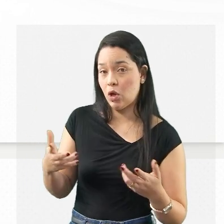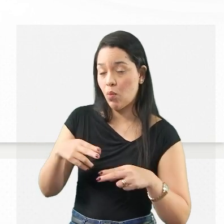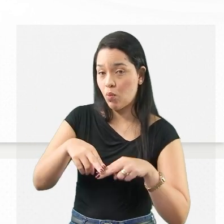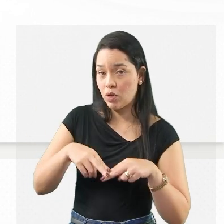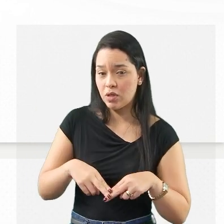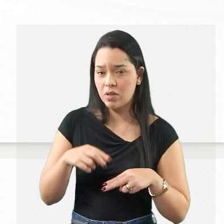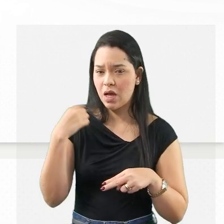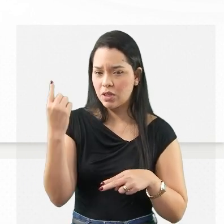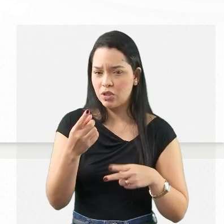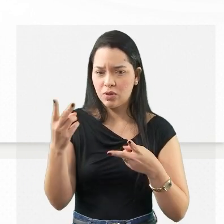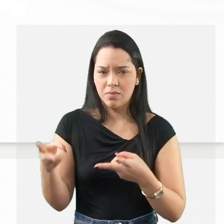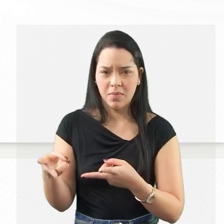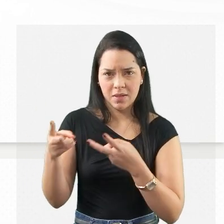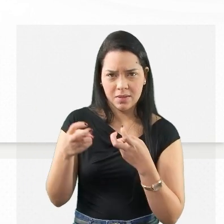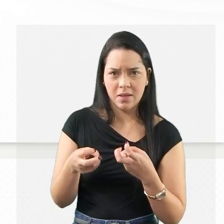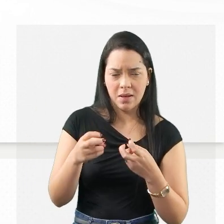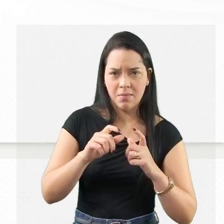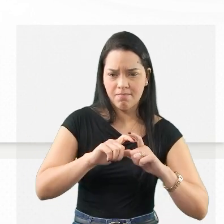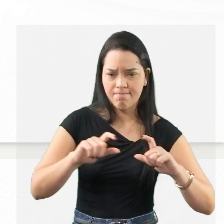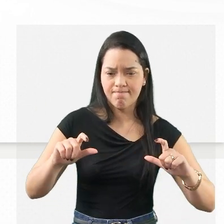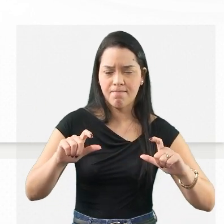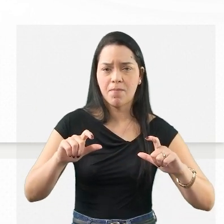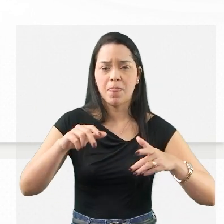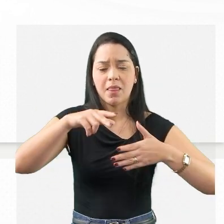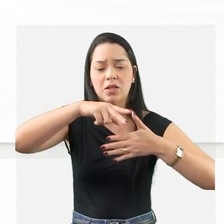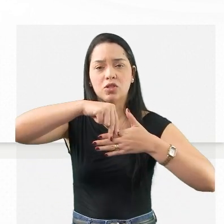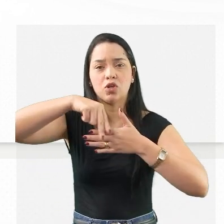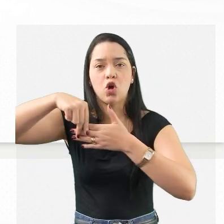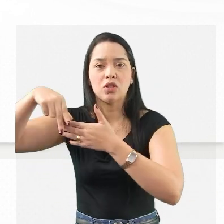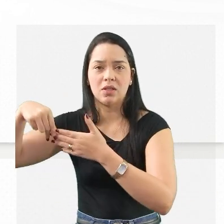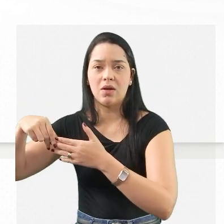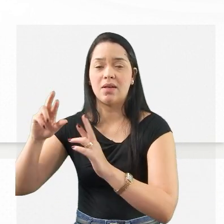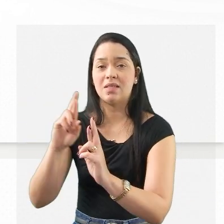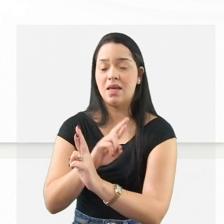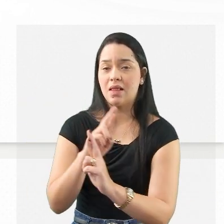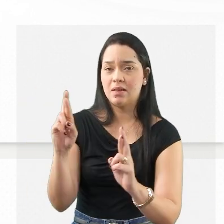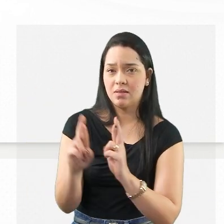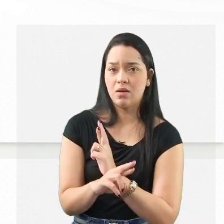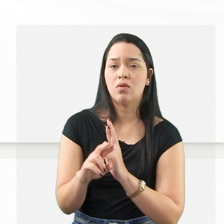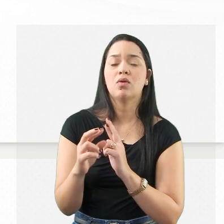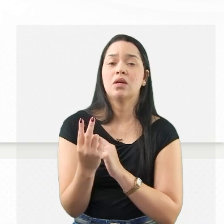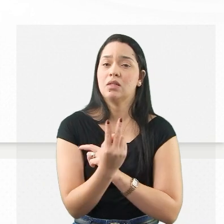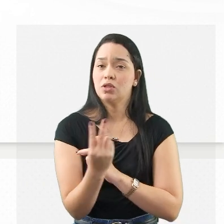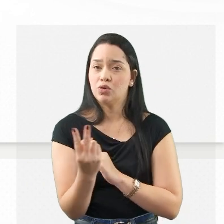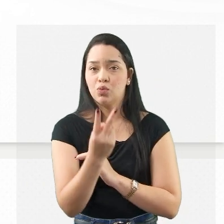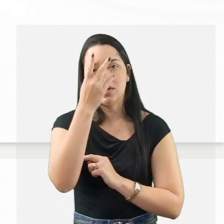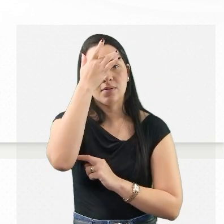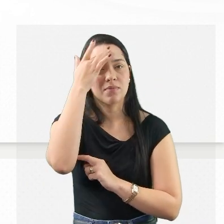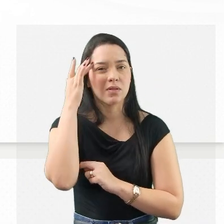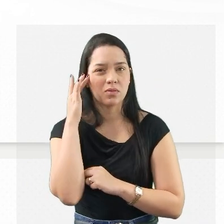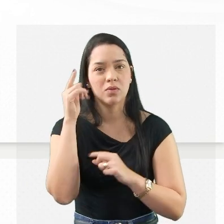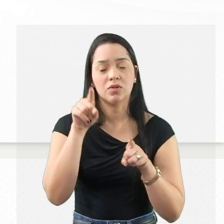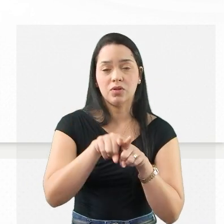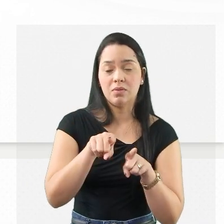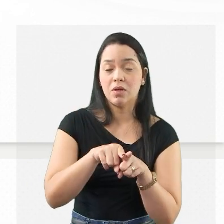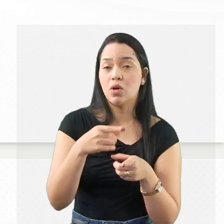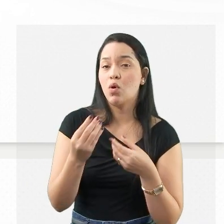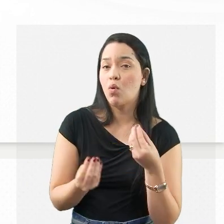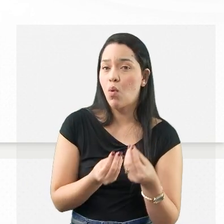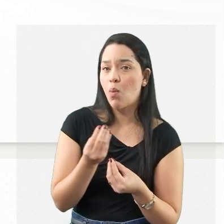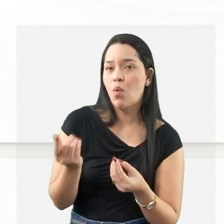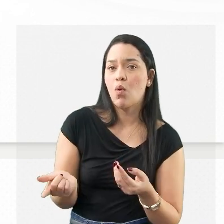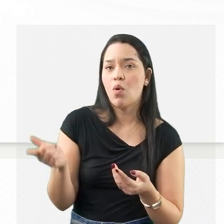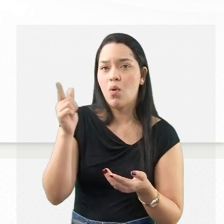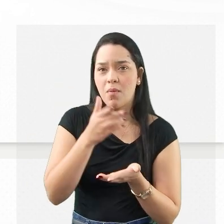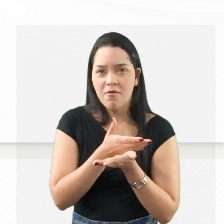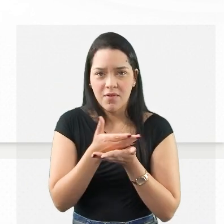gente percebe nesse trecho desse cordel, essa relação, desse relacionamento entre essas duas pessoas, a forma com que ele começa a